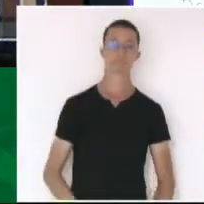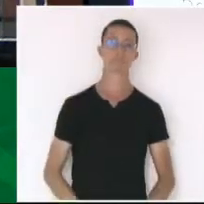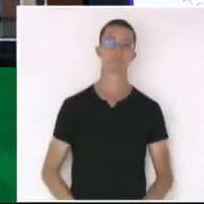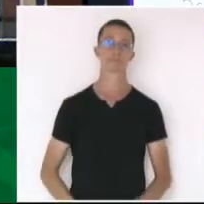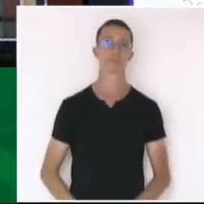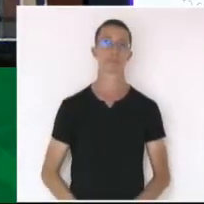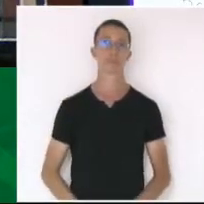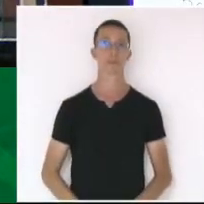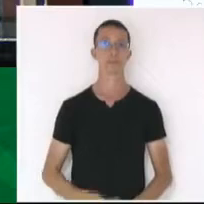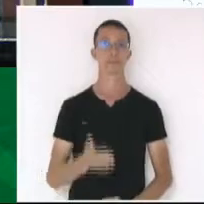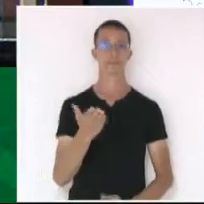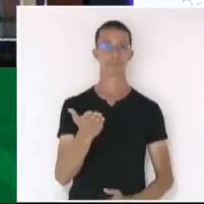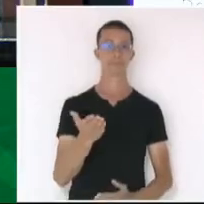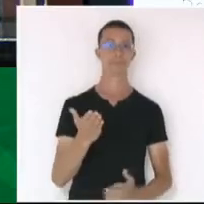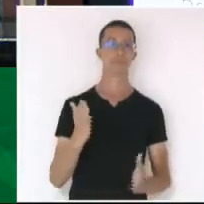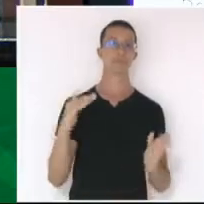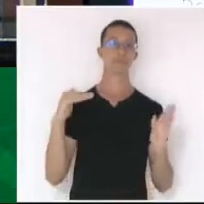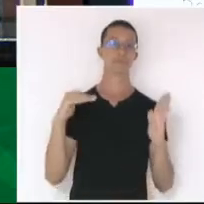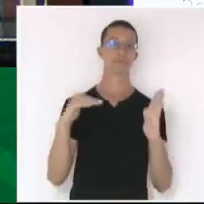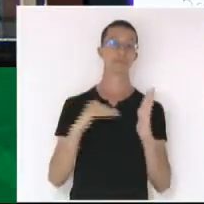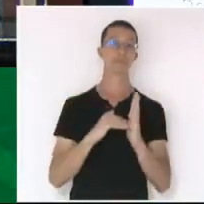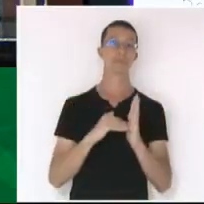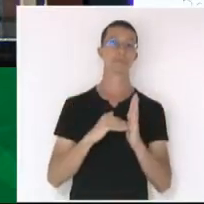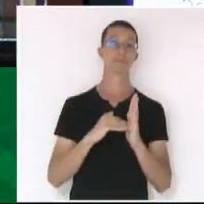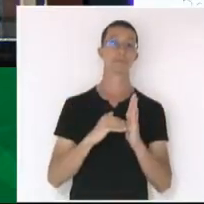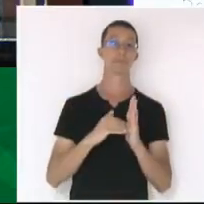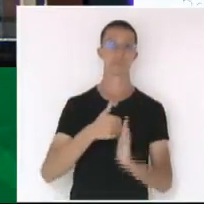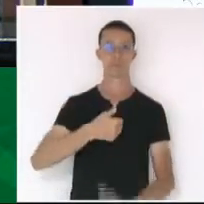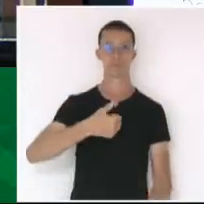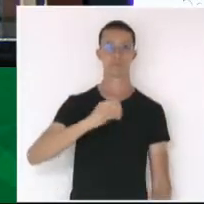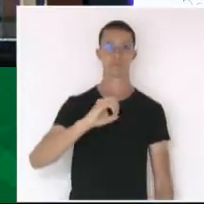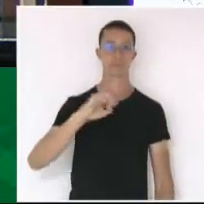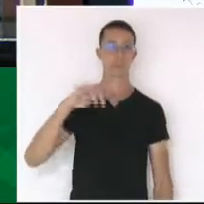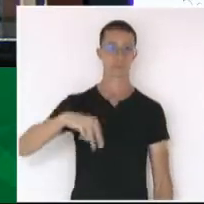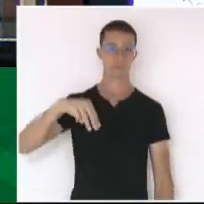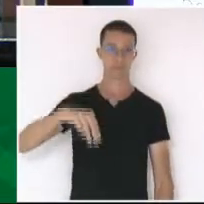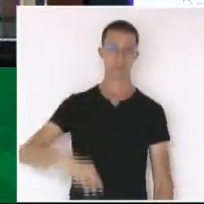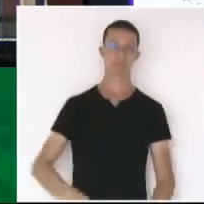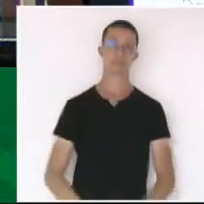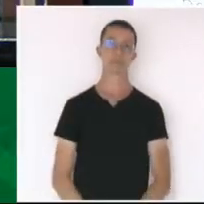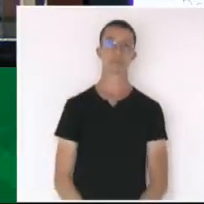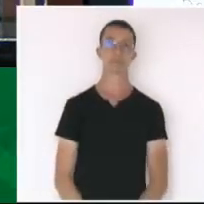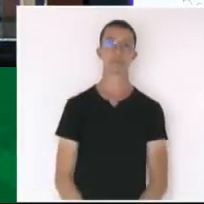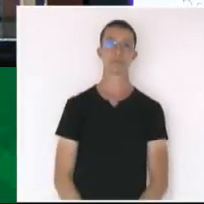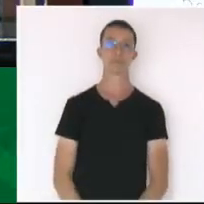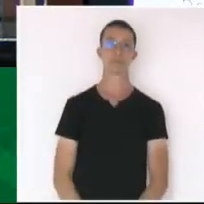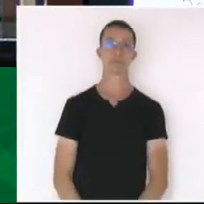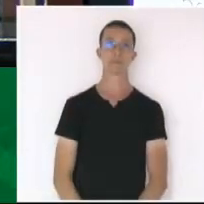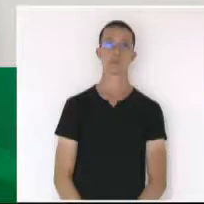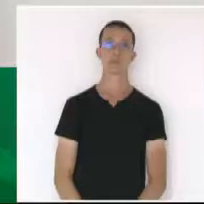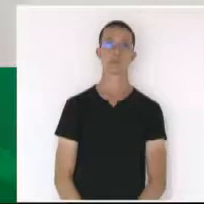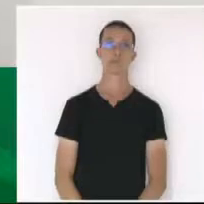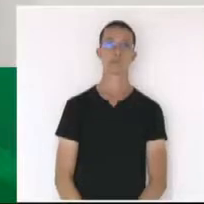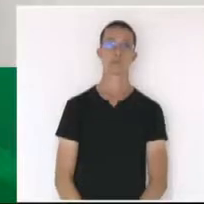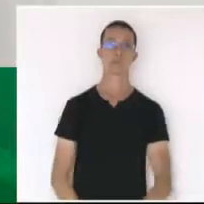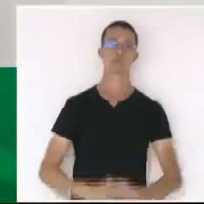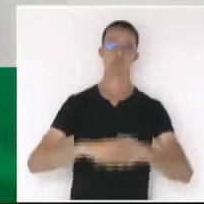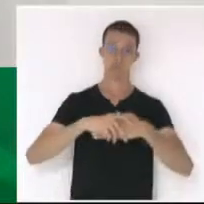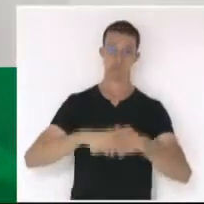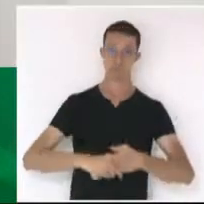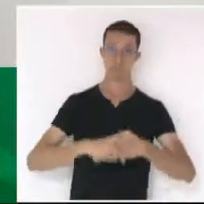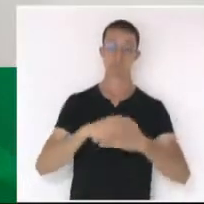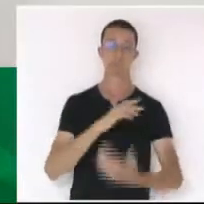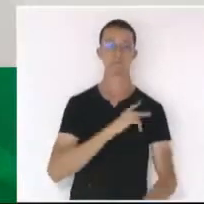concedemos a palavra por até 10 minutos e o show Presidente